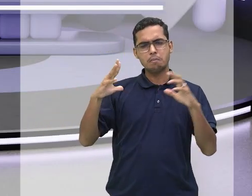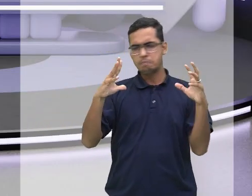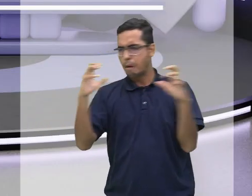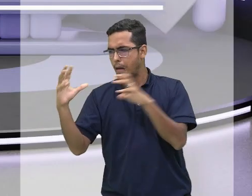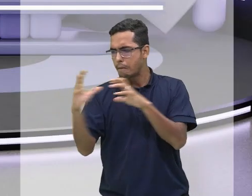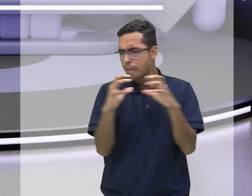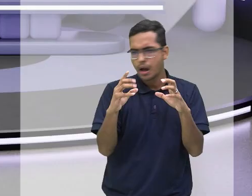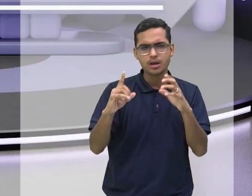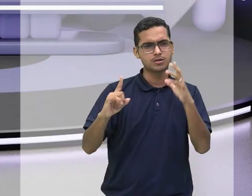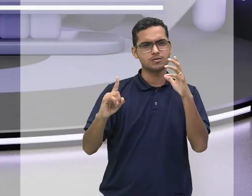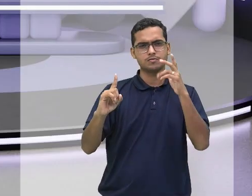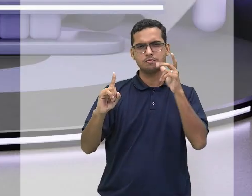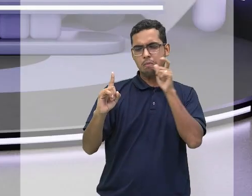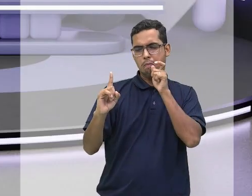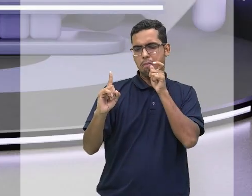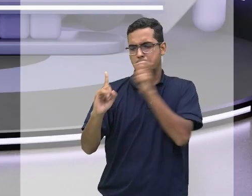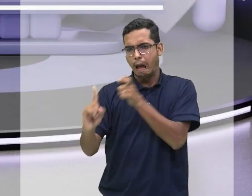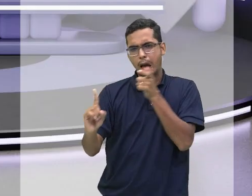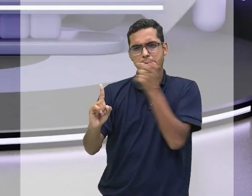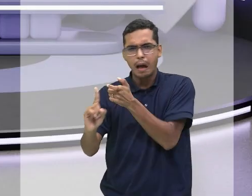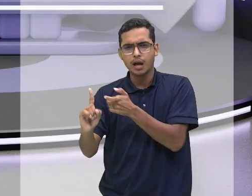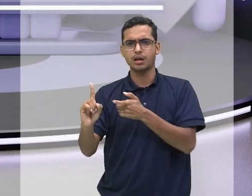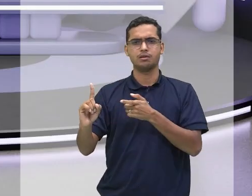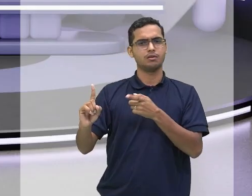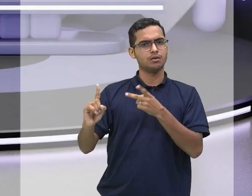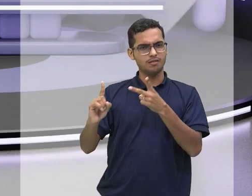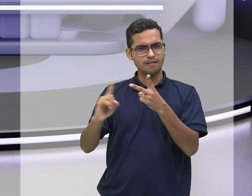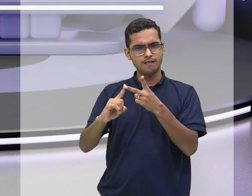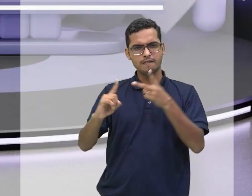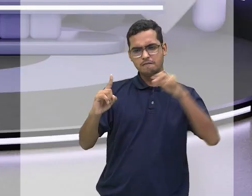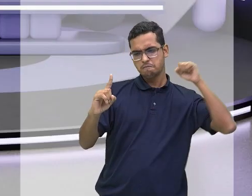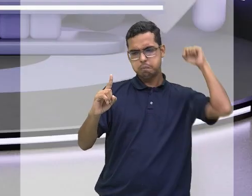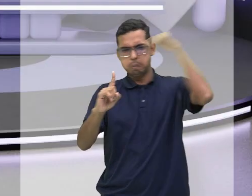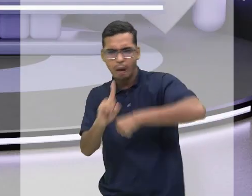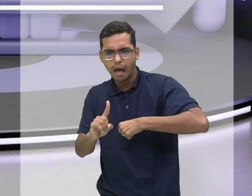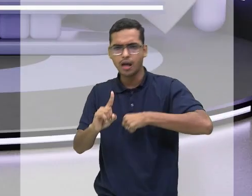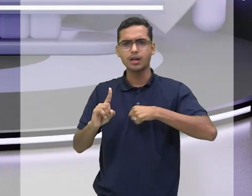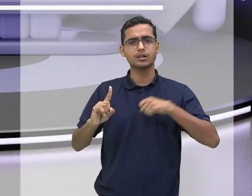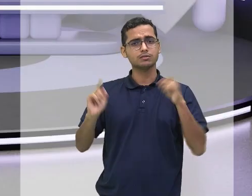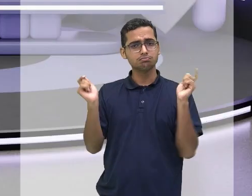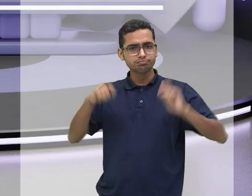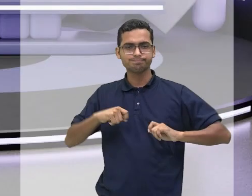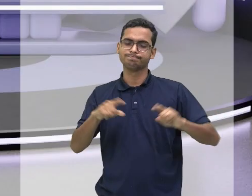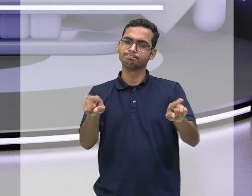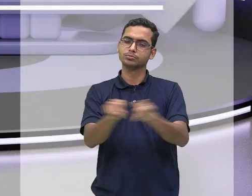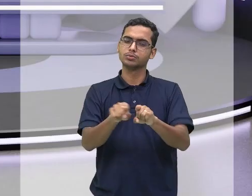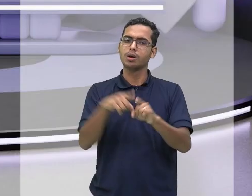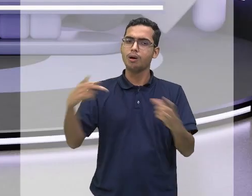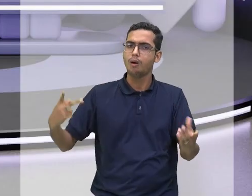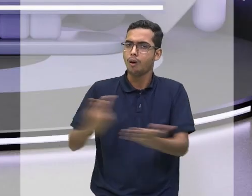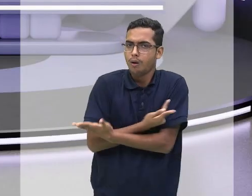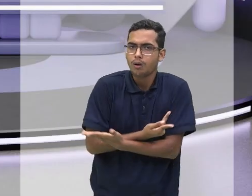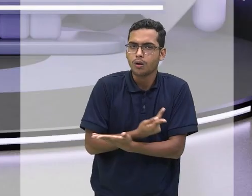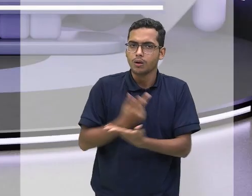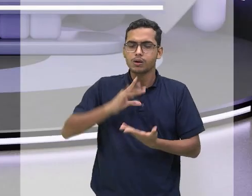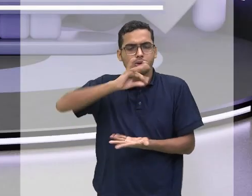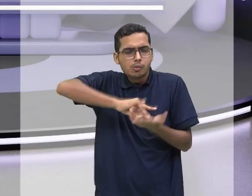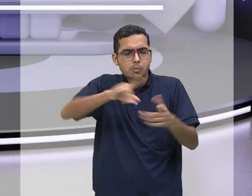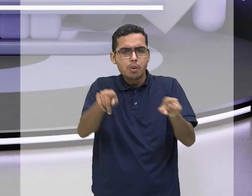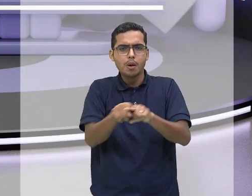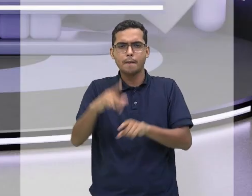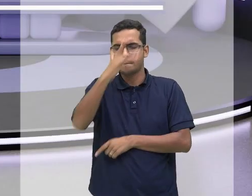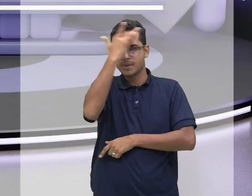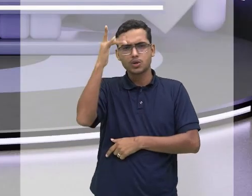ódio dentro das religiões, desinformação religiosa. Quantas vezes as pessoas às vezes usam